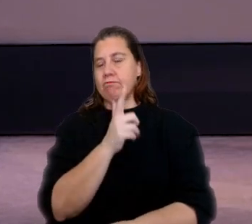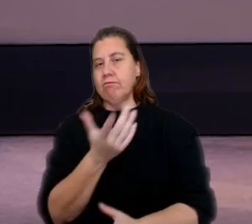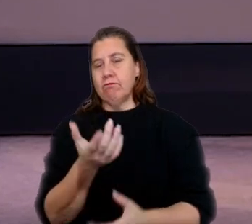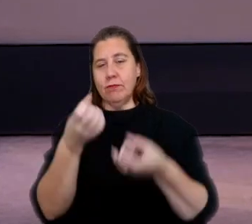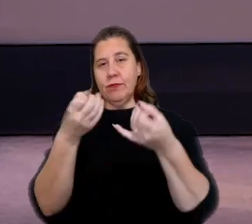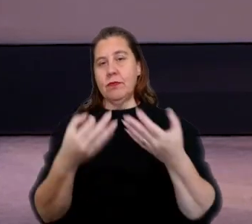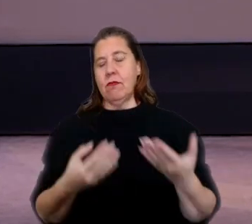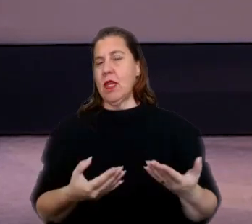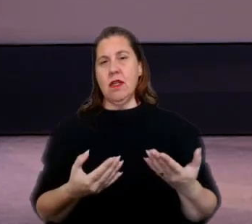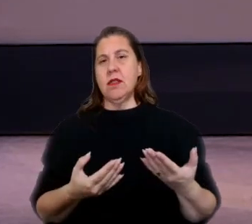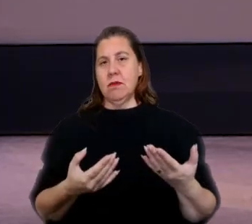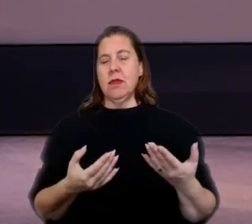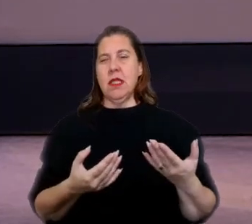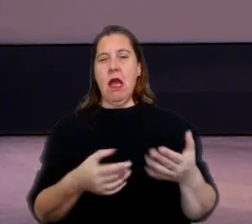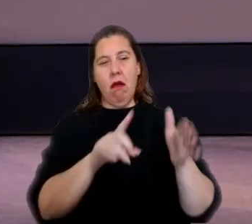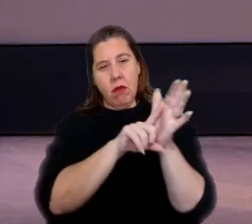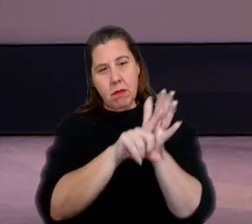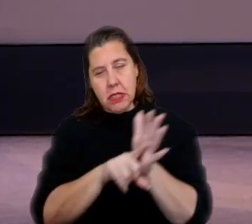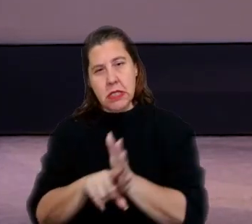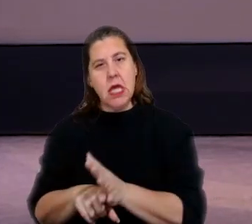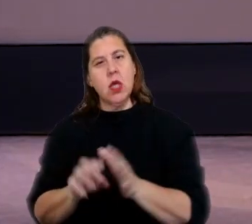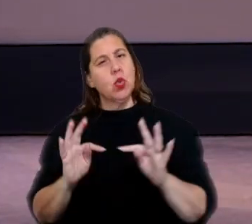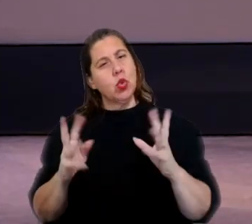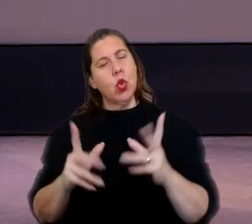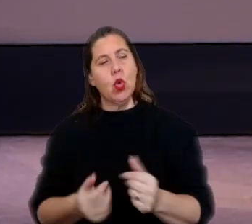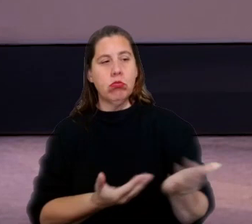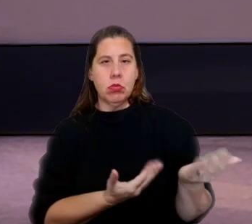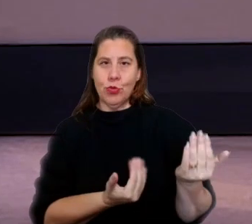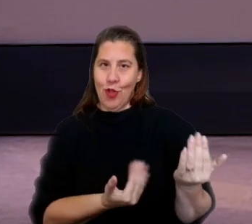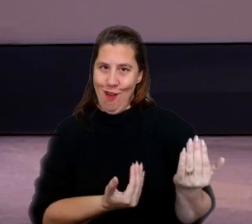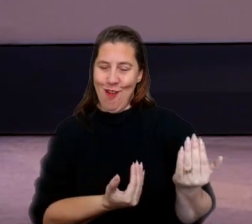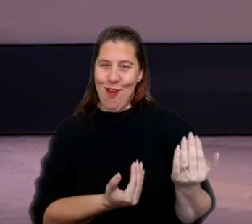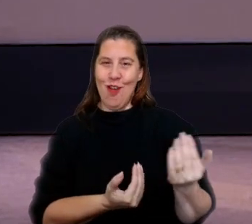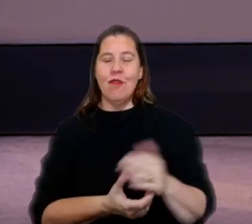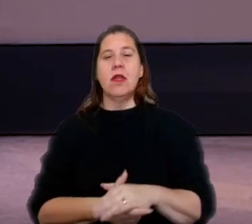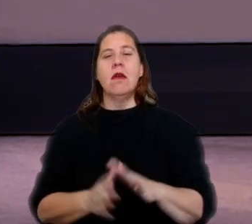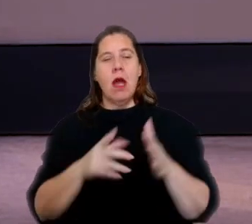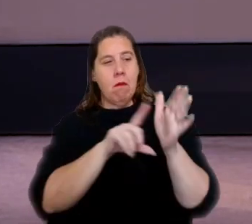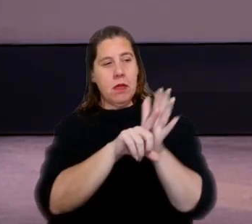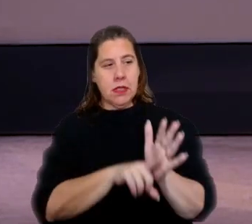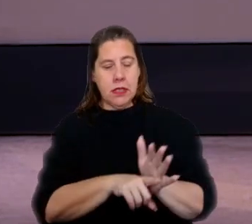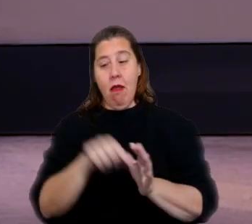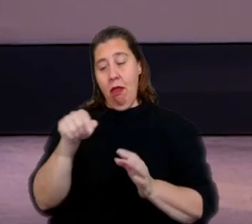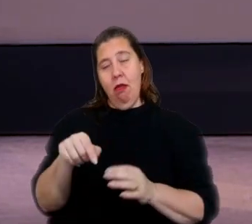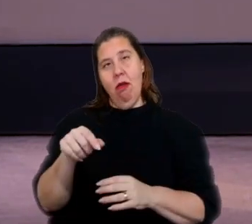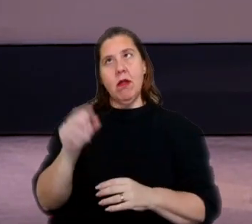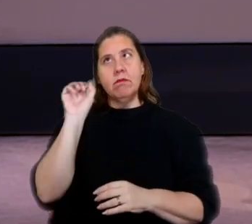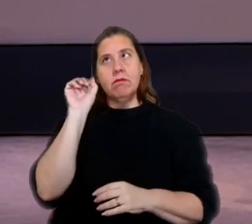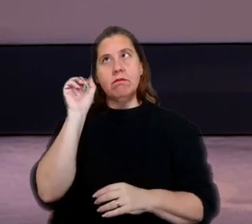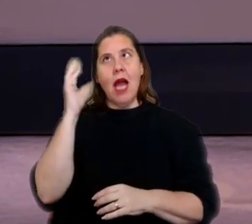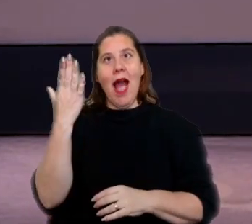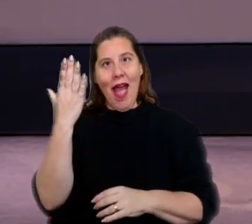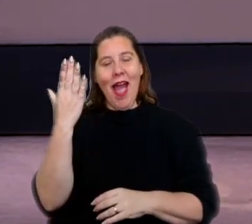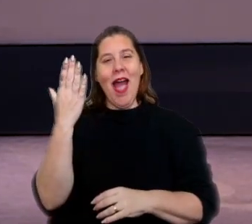sentindo, como eles veem o relacionamento deles com outros meninos. E foi a partir da leitura dessa pesquisa que o Lucas Dom decidiu botar isso em